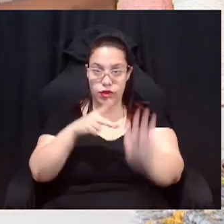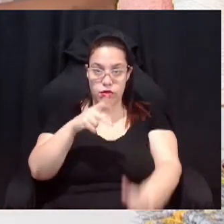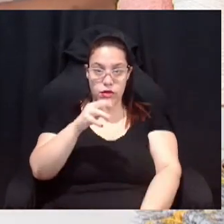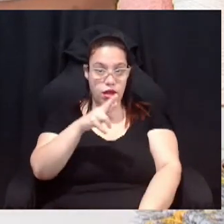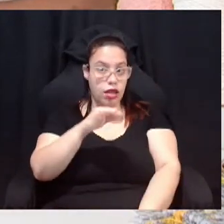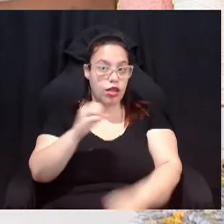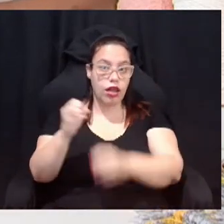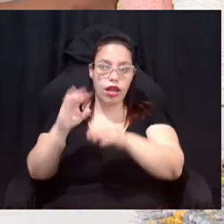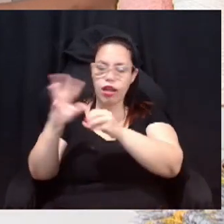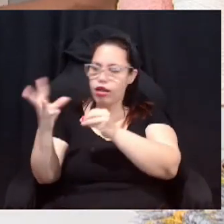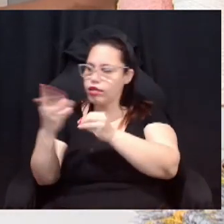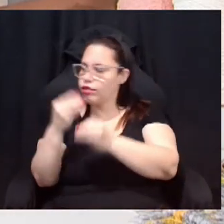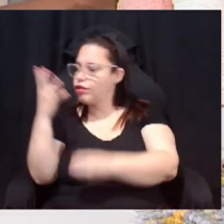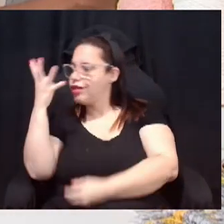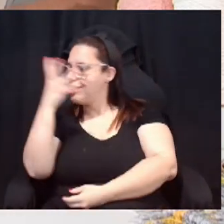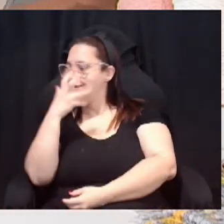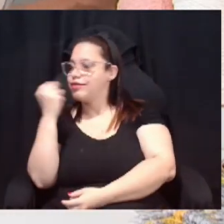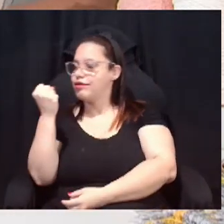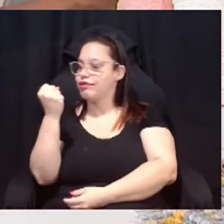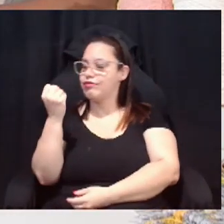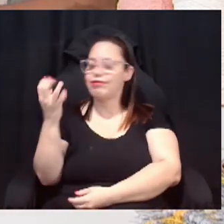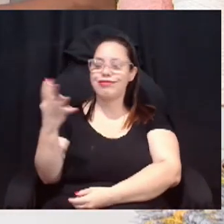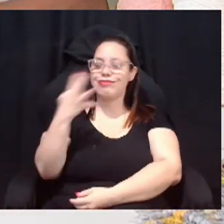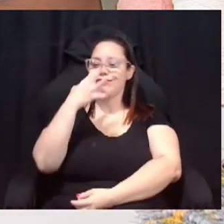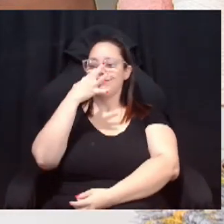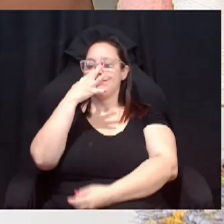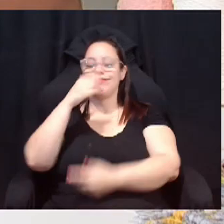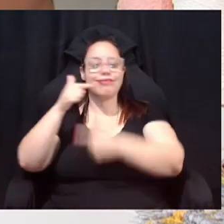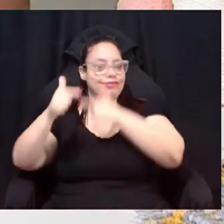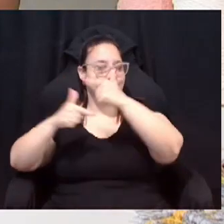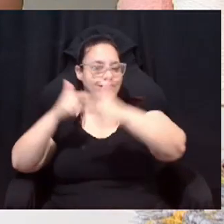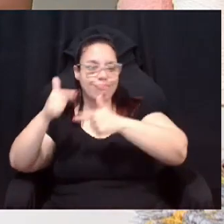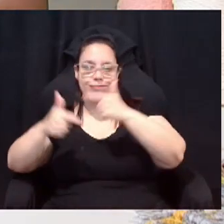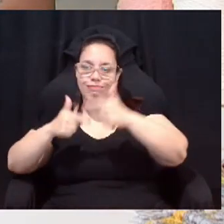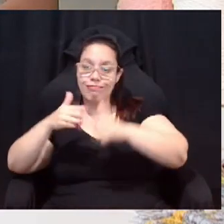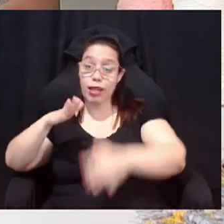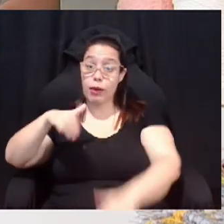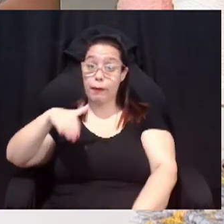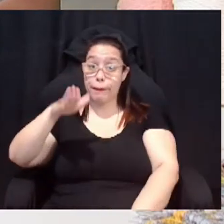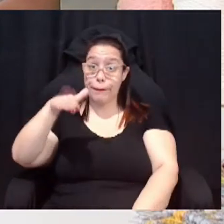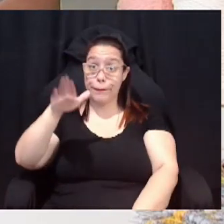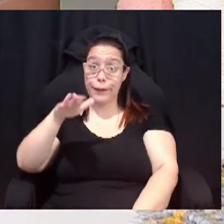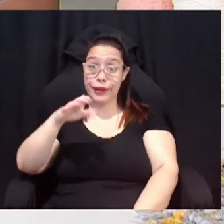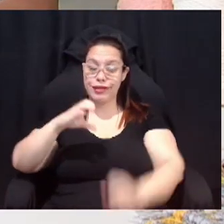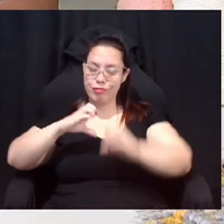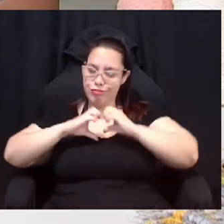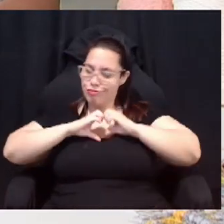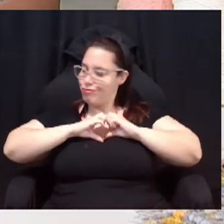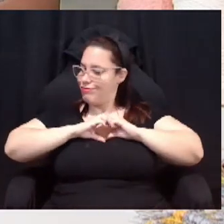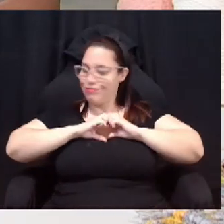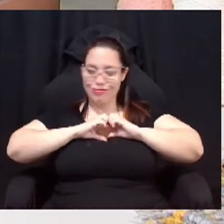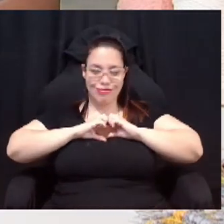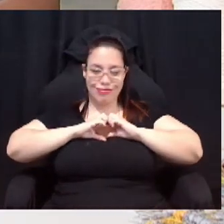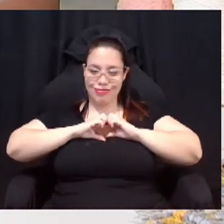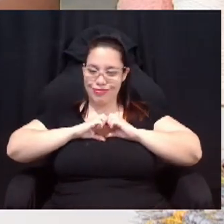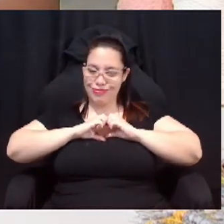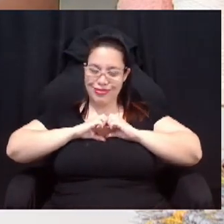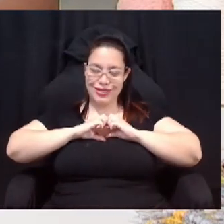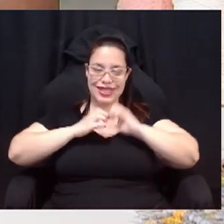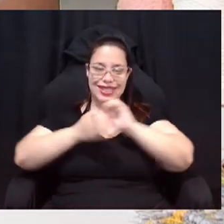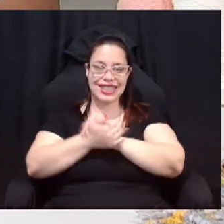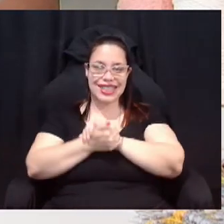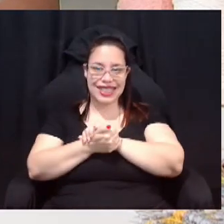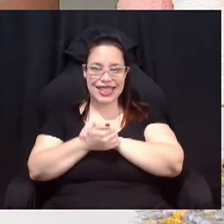é linda, encantadora, o seu trabalho mais ainda, fiquei apaixonada você contando as histórias das meninas que